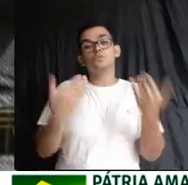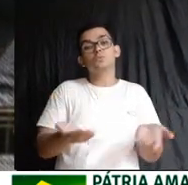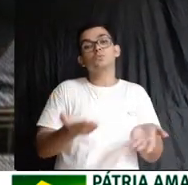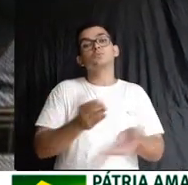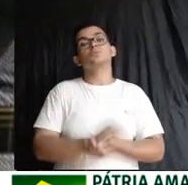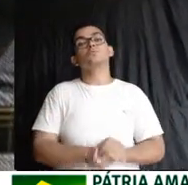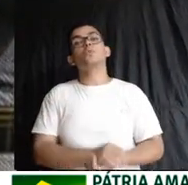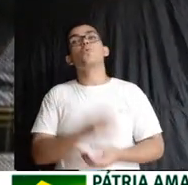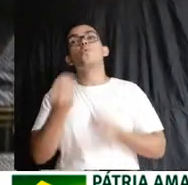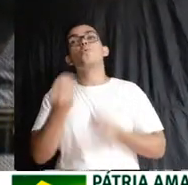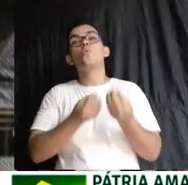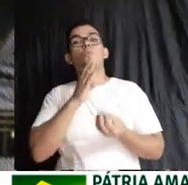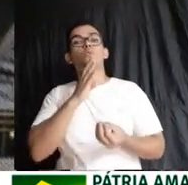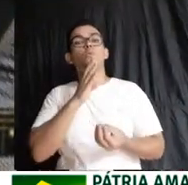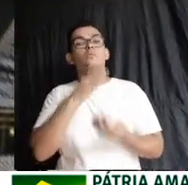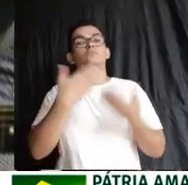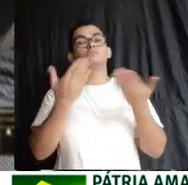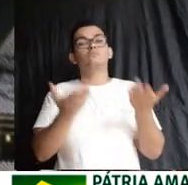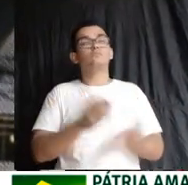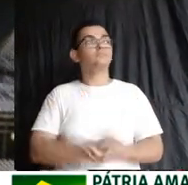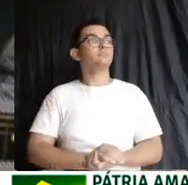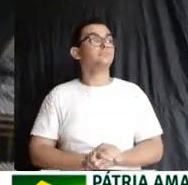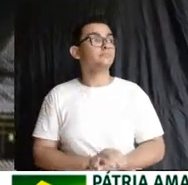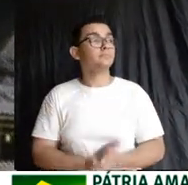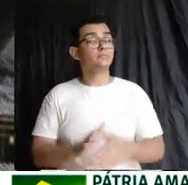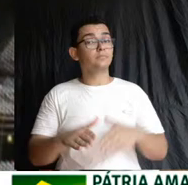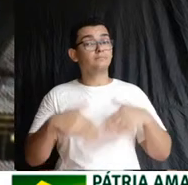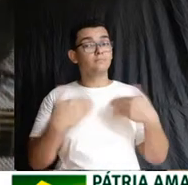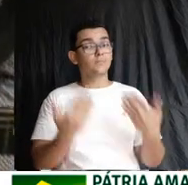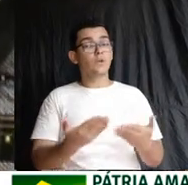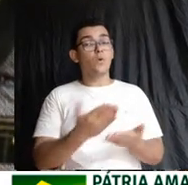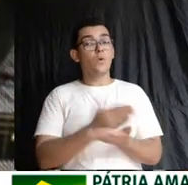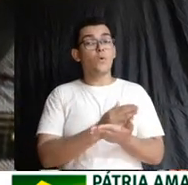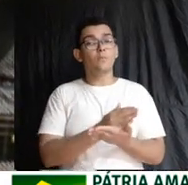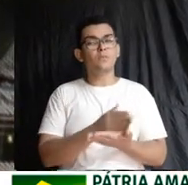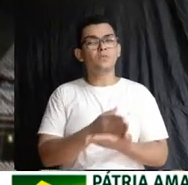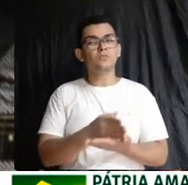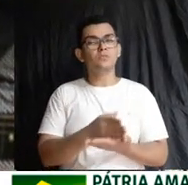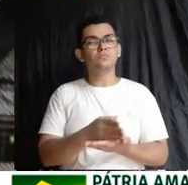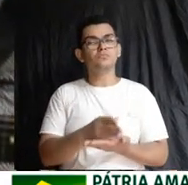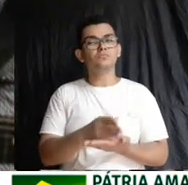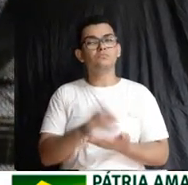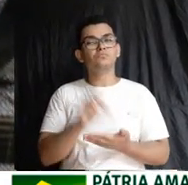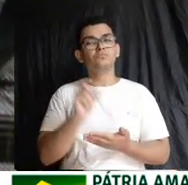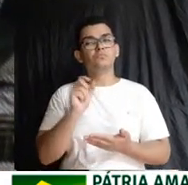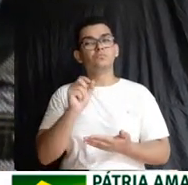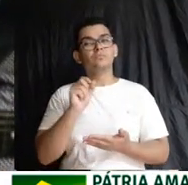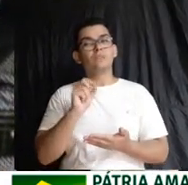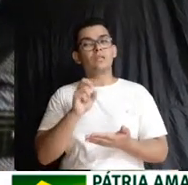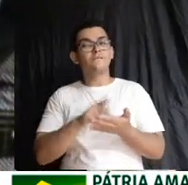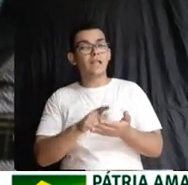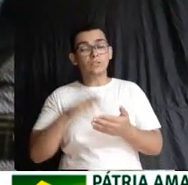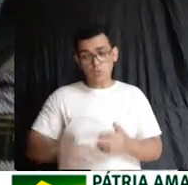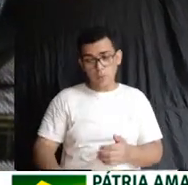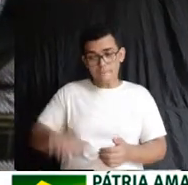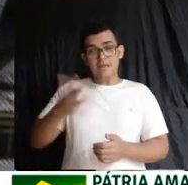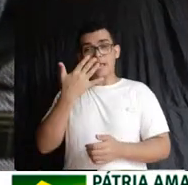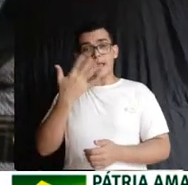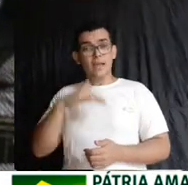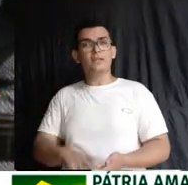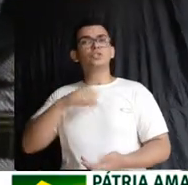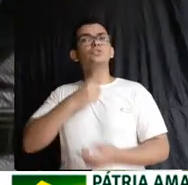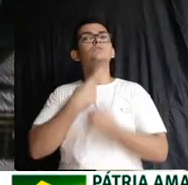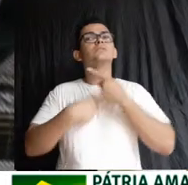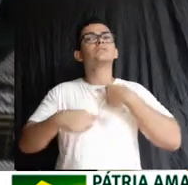você conheceu o violão que idade? Violão, na verdade, desde criança eu tinha vontade, né, de aprender a